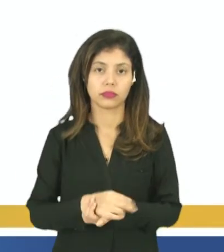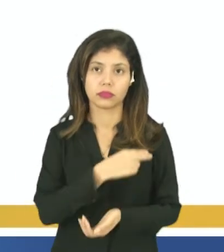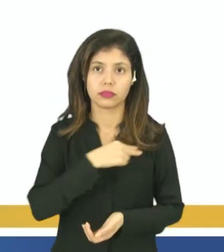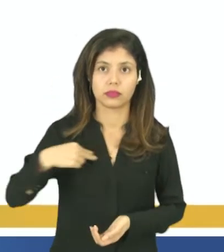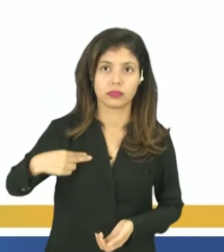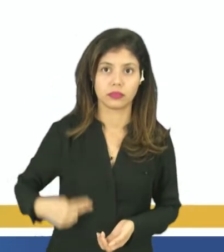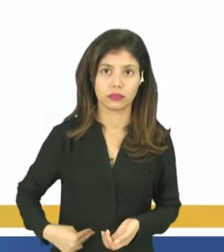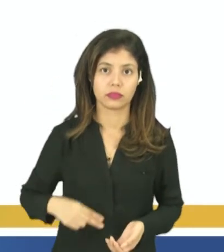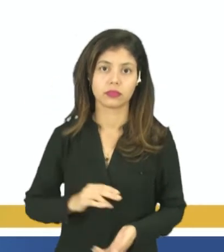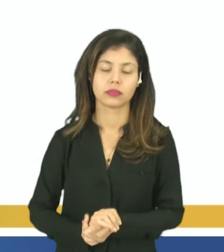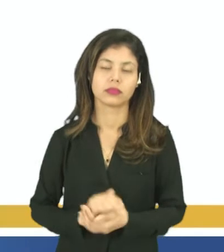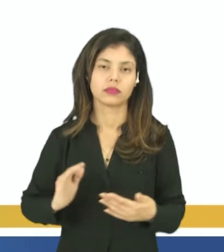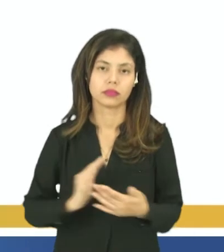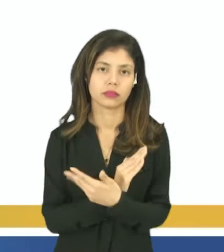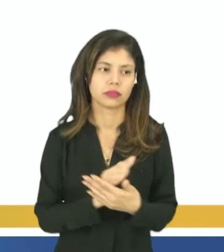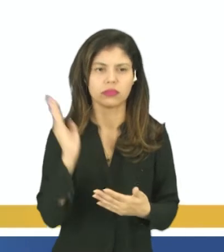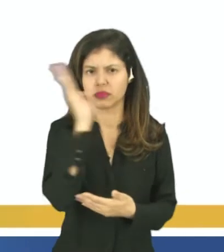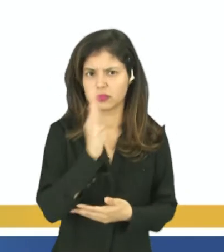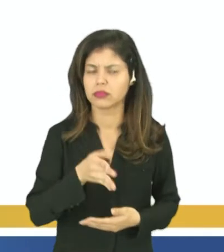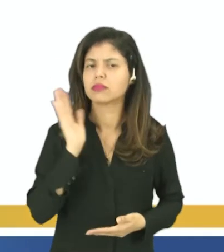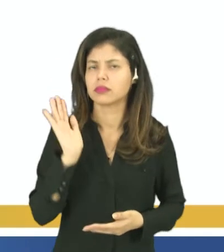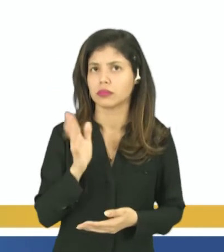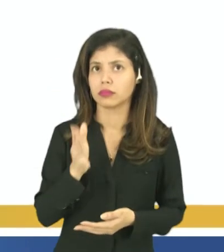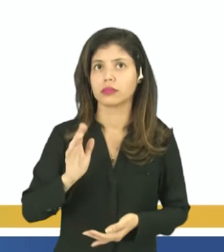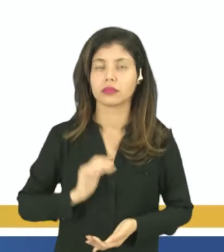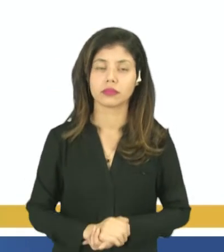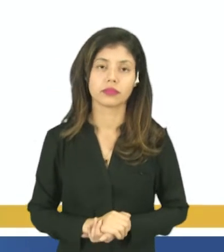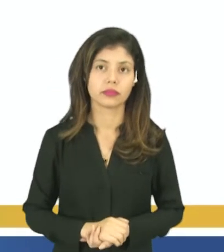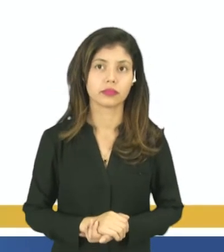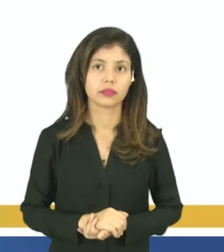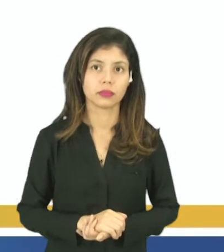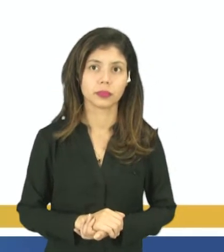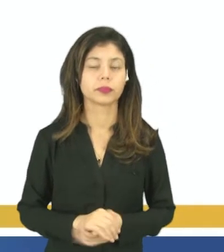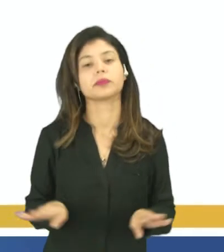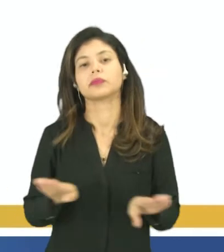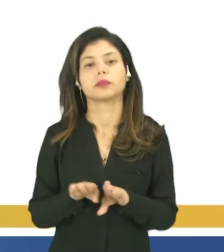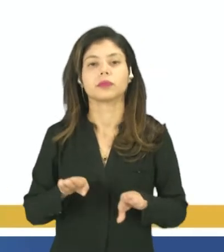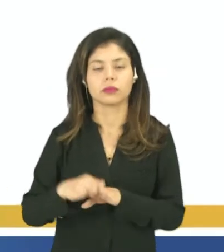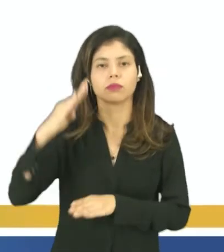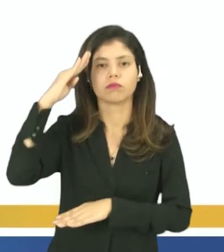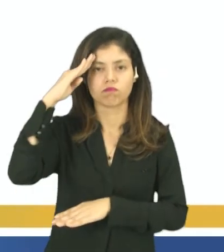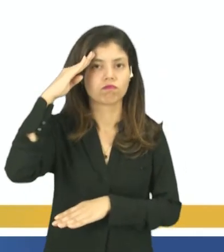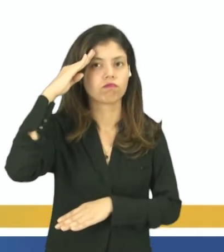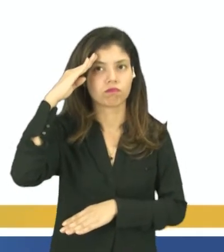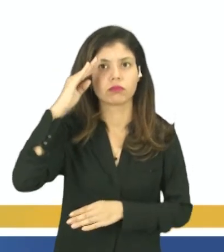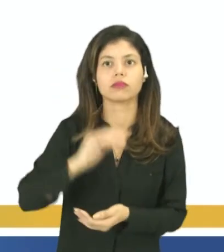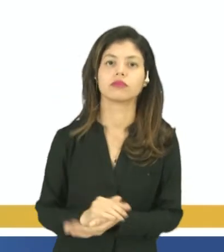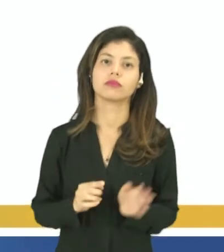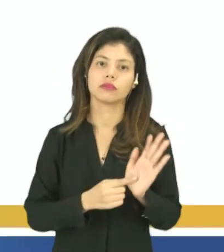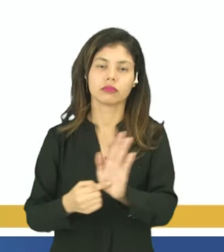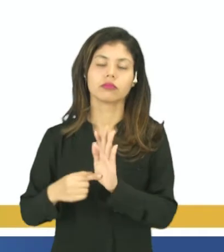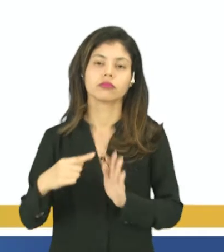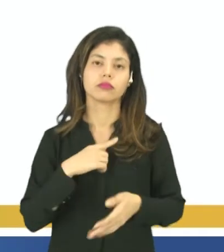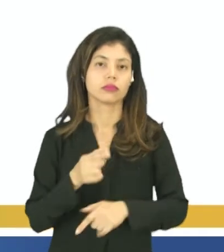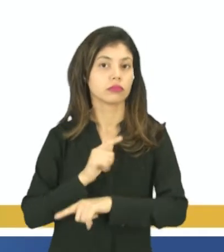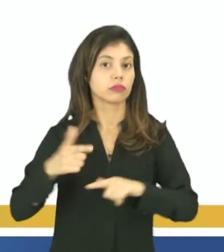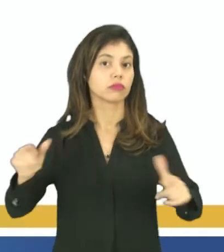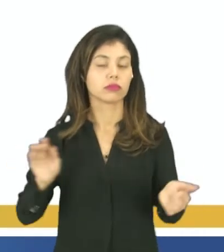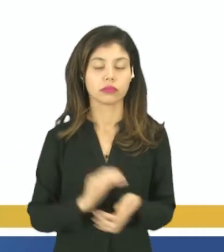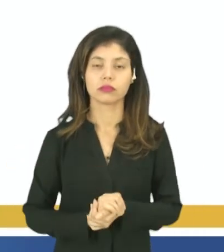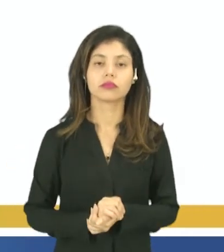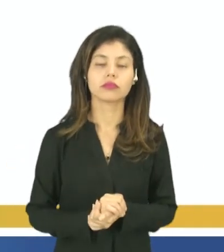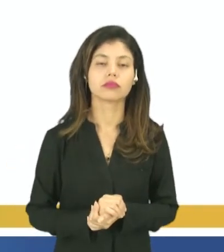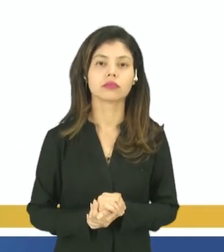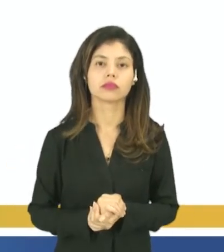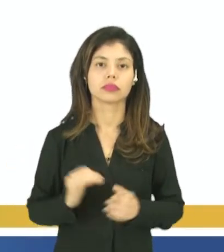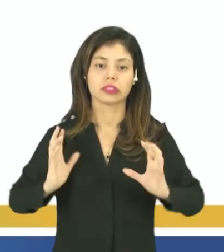que o Brasil já tem feito alguns exercícios militares, inclusive ali naquela região, e tem cada vez aumentado as